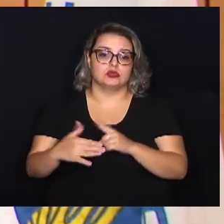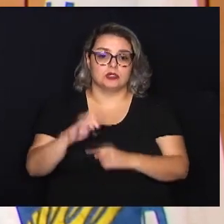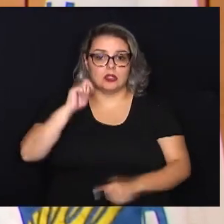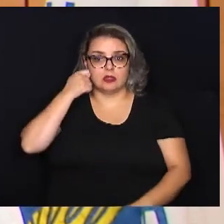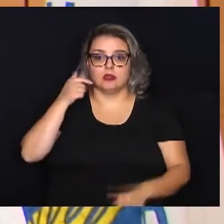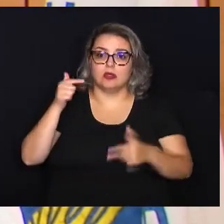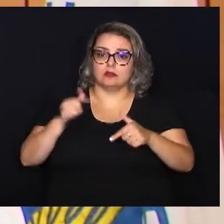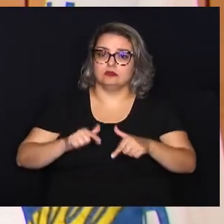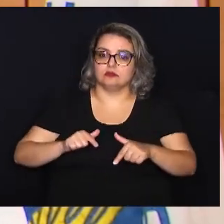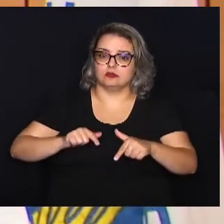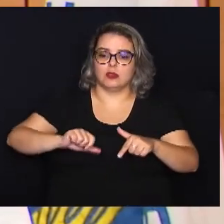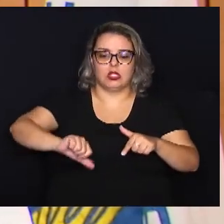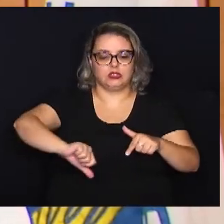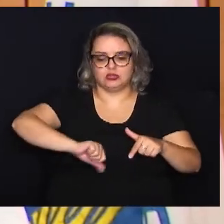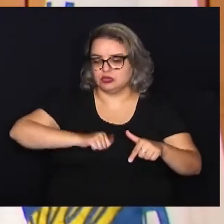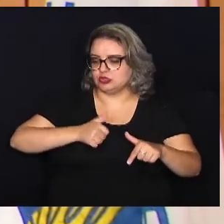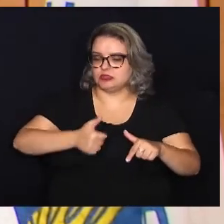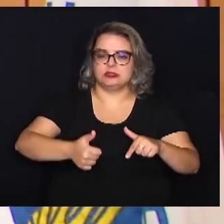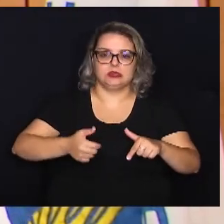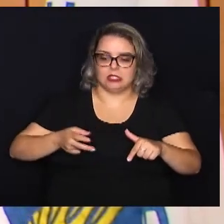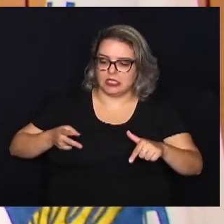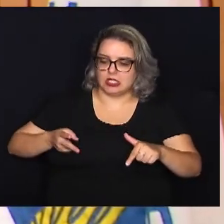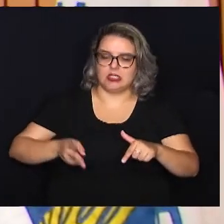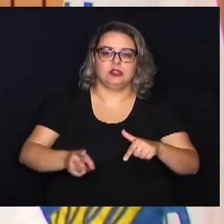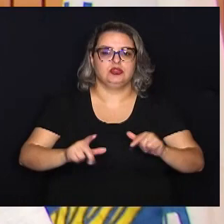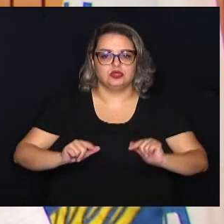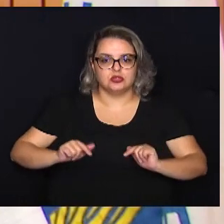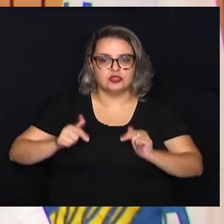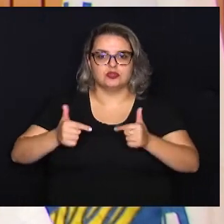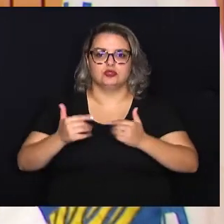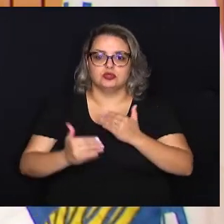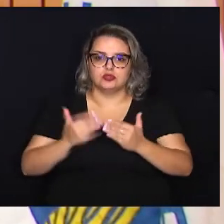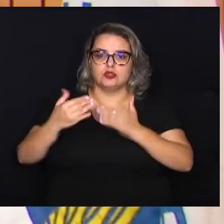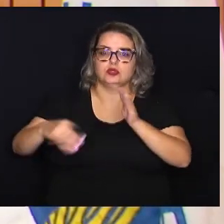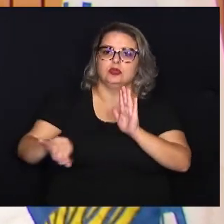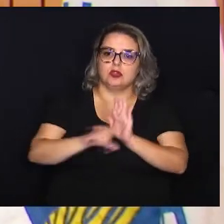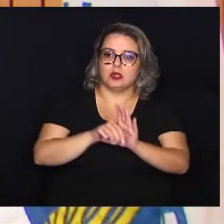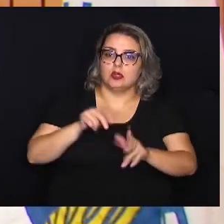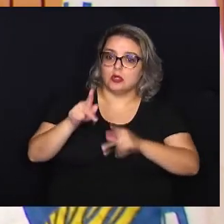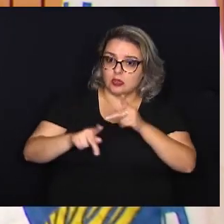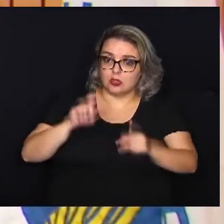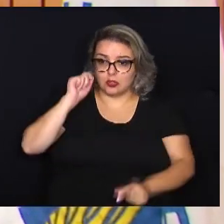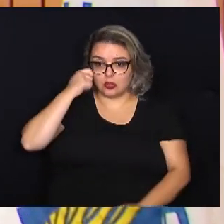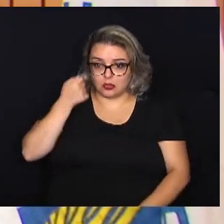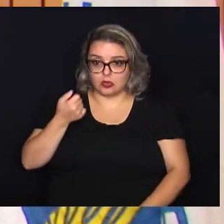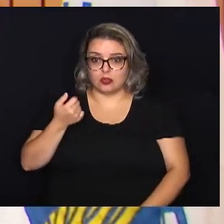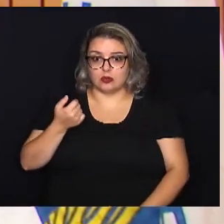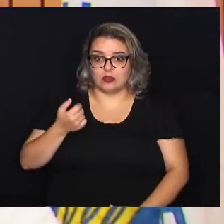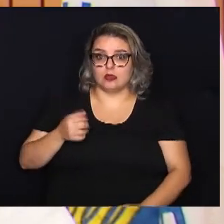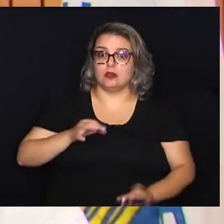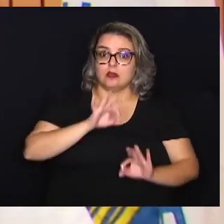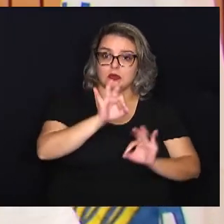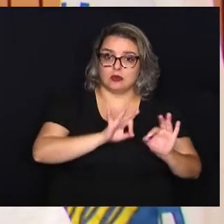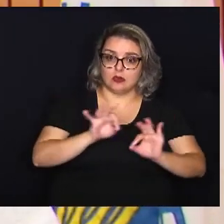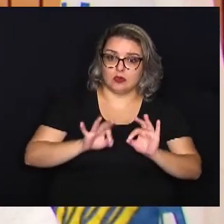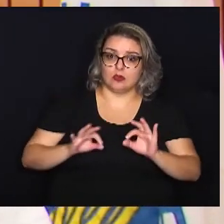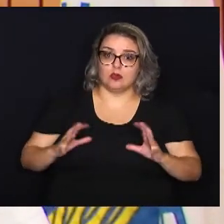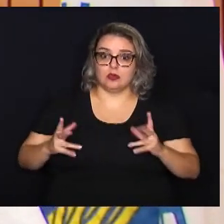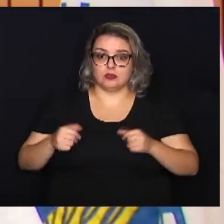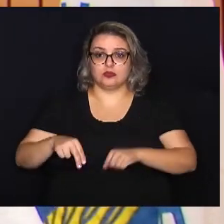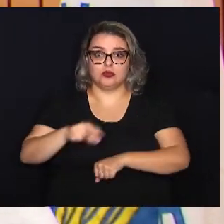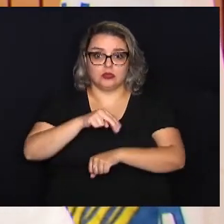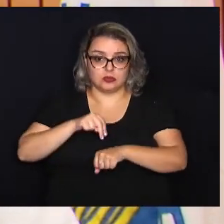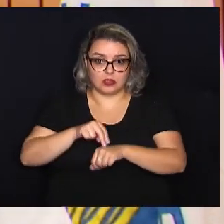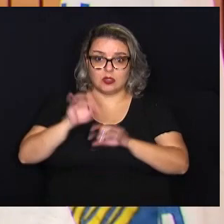espaço de resistência de luta de construção de identidade da população negra que foi se organizado em todo o